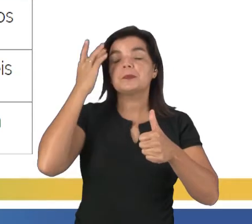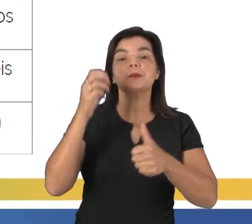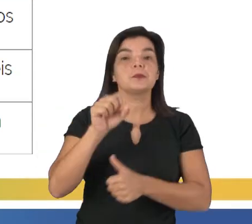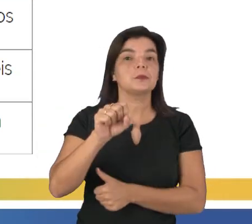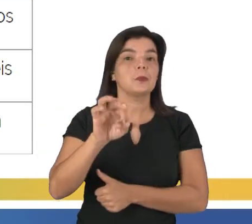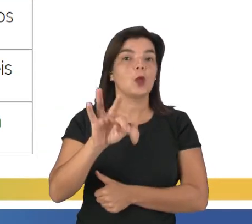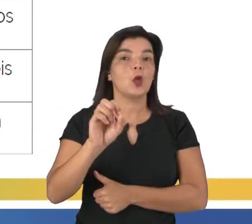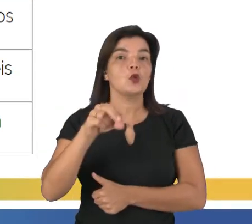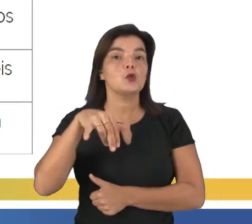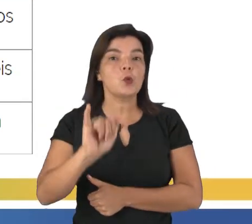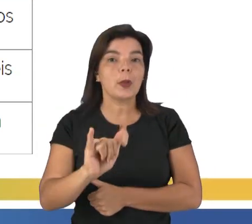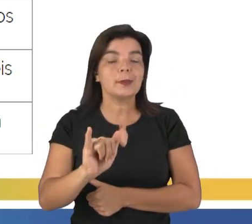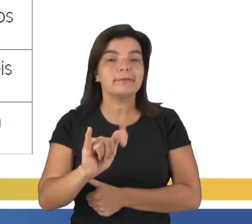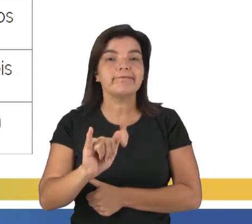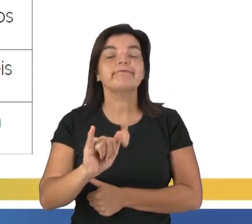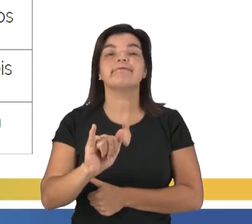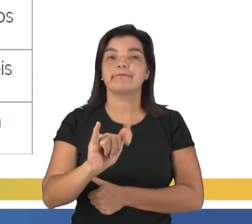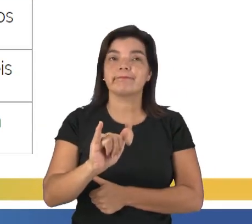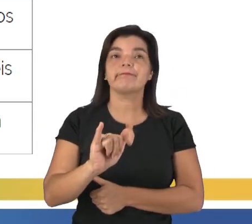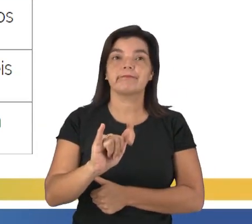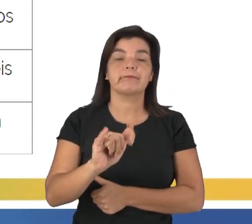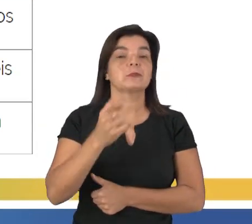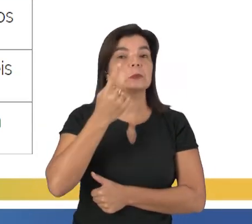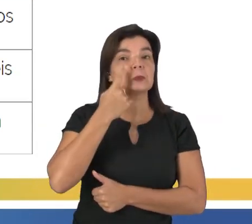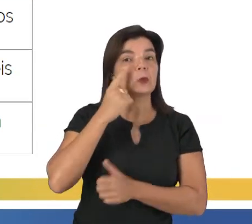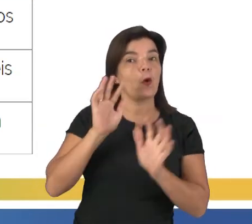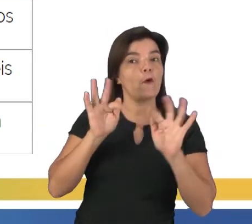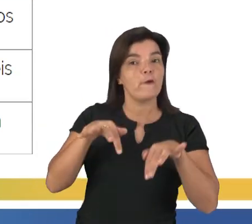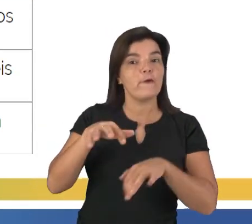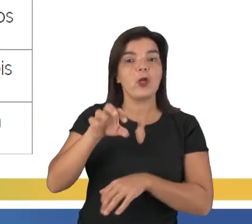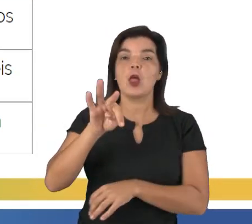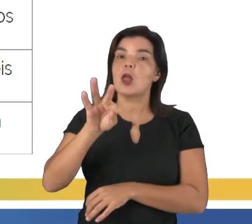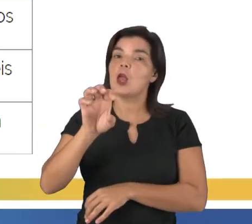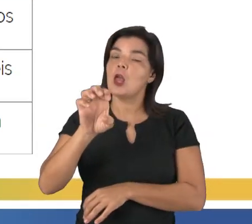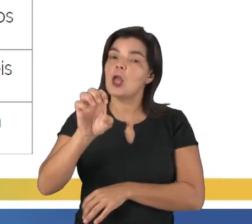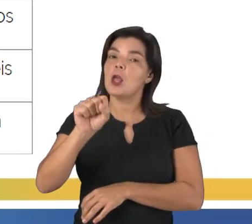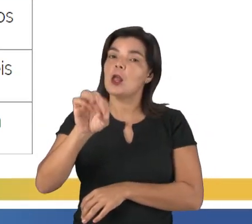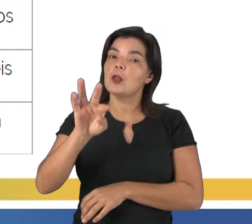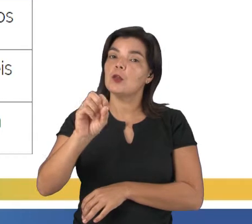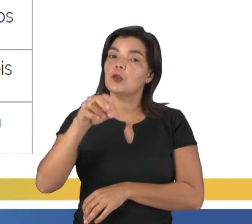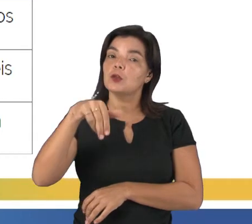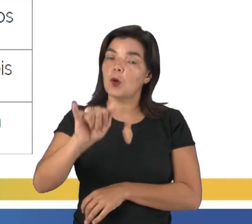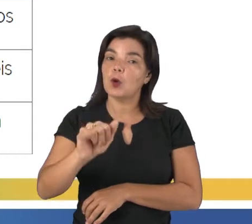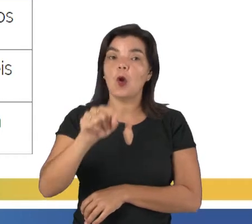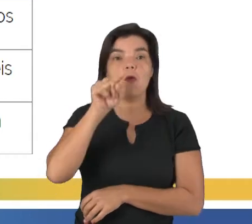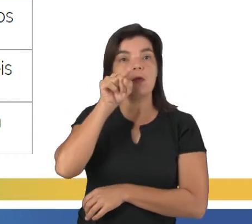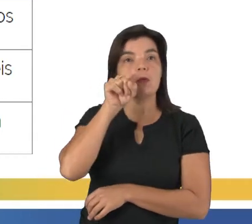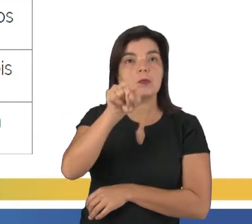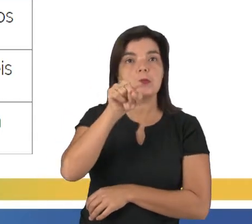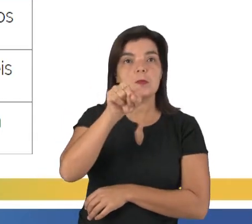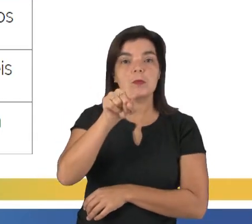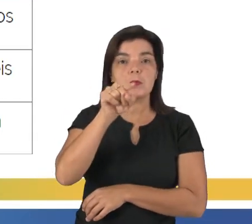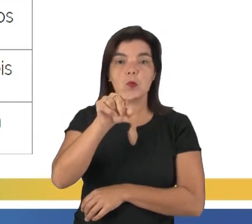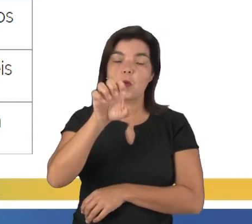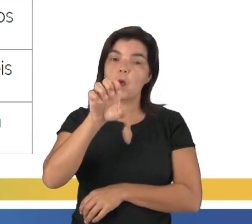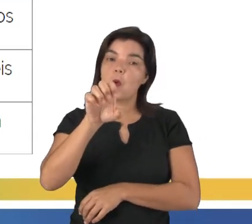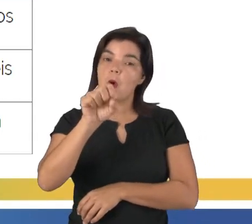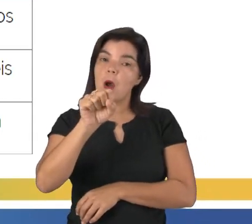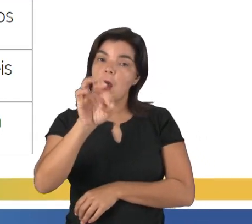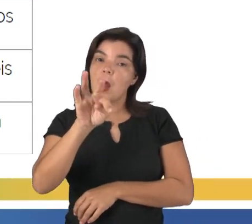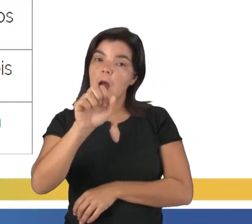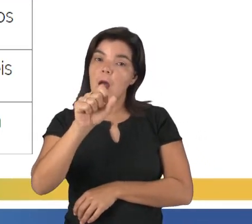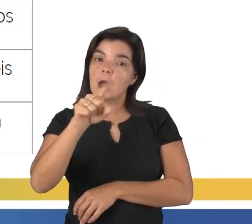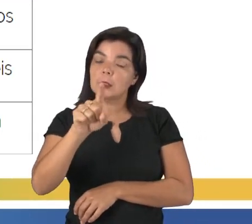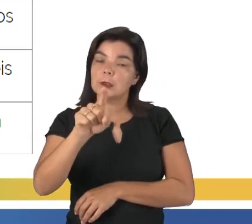eu estou, né? Olha, observem a terminação, né? Tu estás, olha aí, da primeira pessoa para a